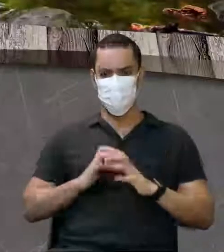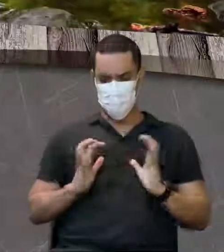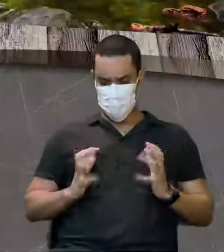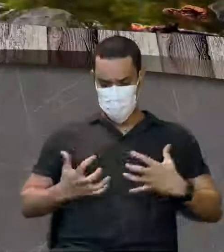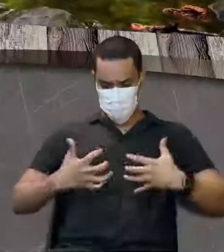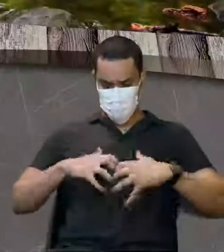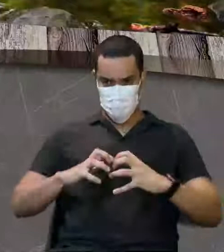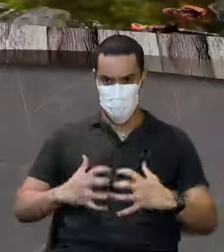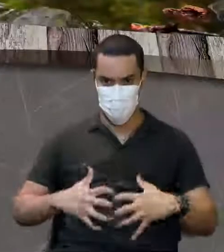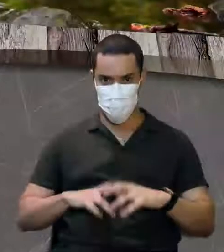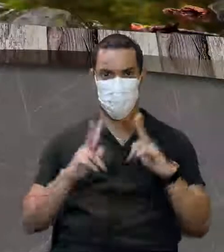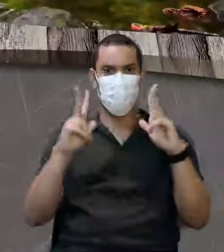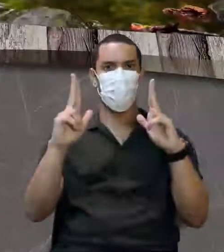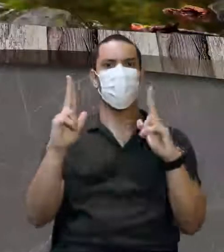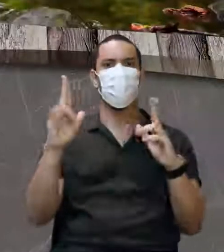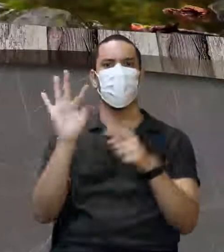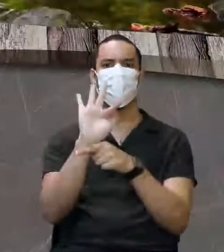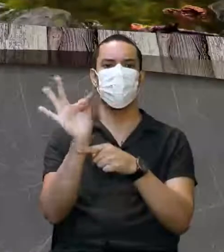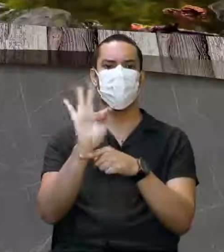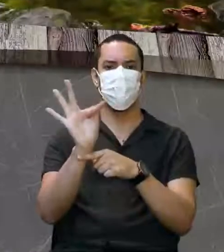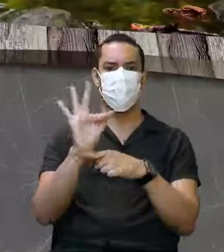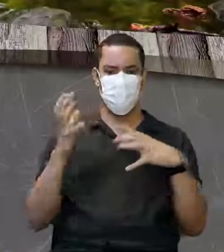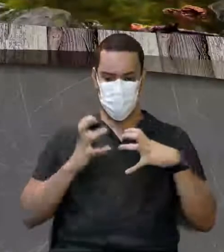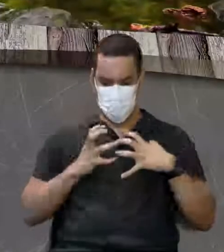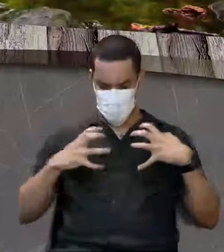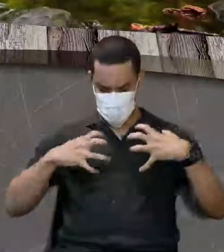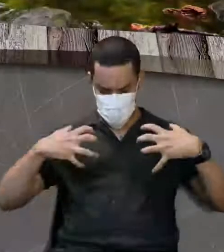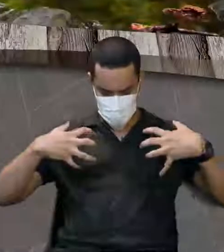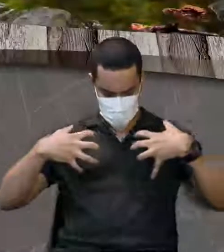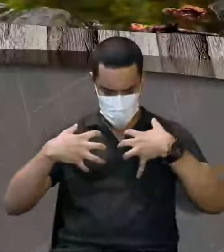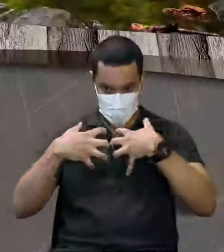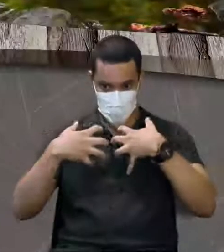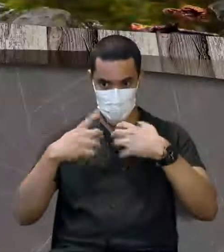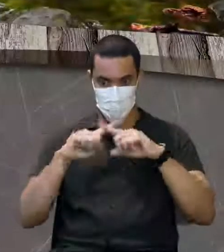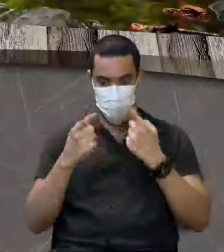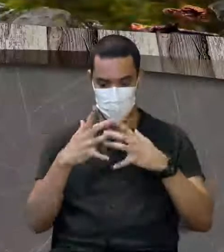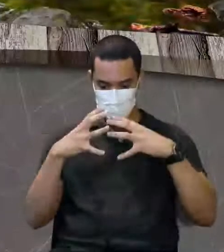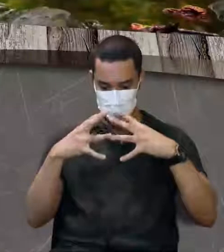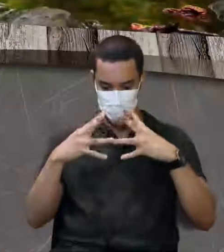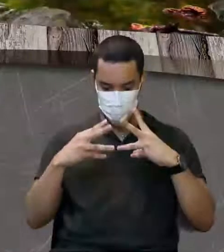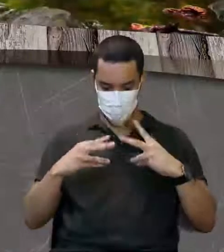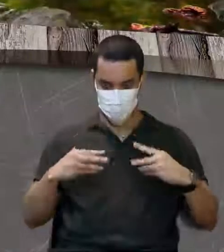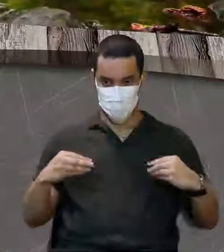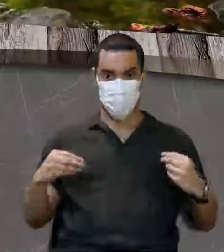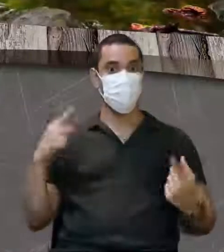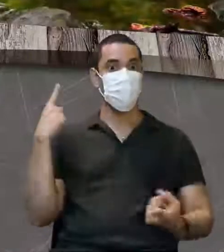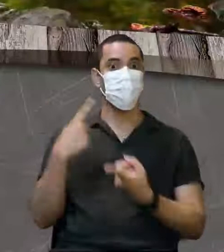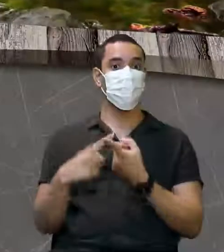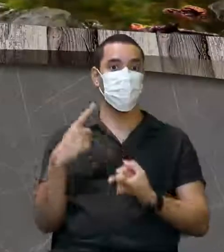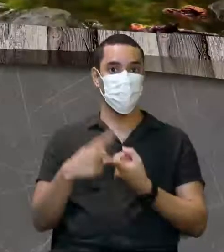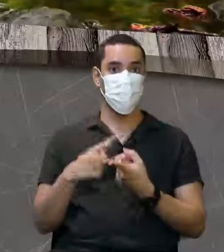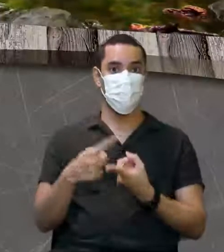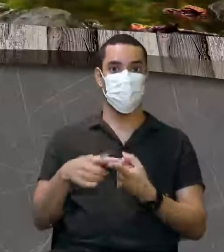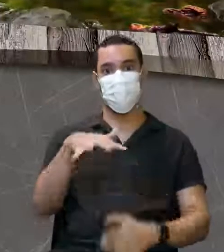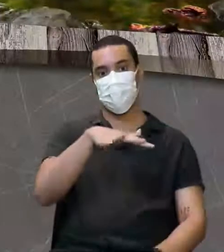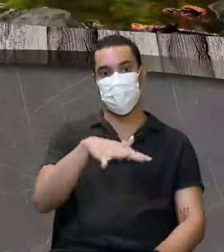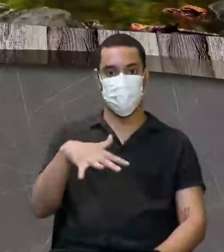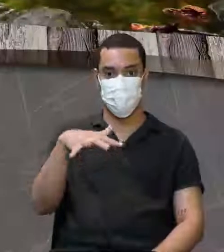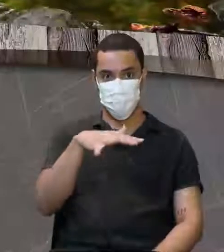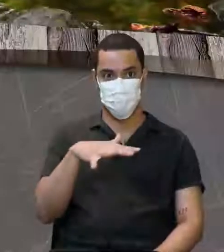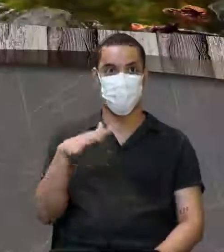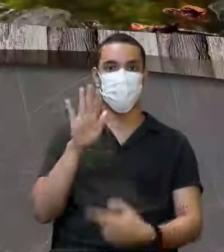né? Quando a gente vê nos símios, eles têm um peitoralzão, né? Por que esse ambiente,